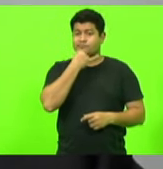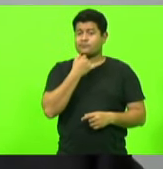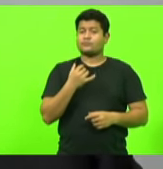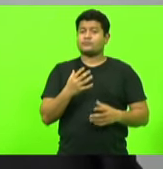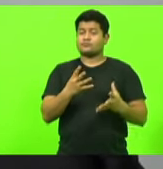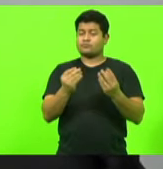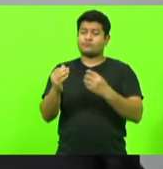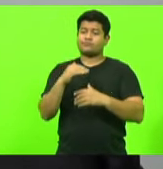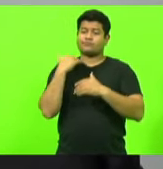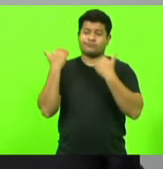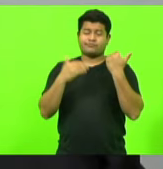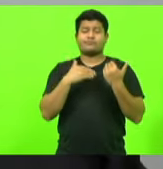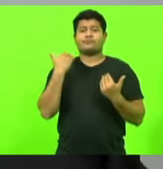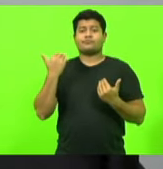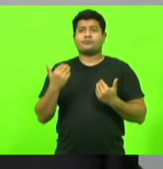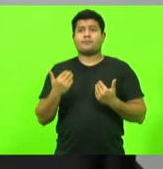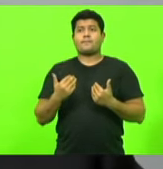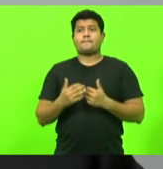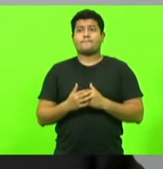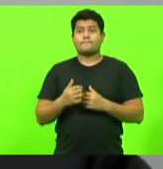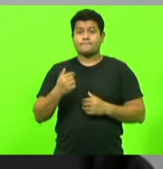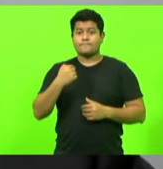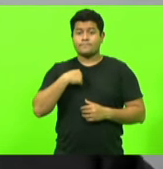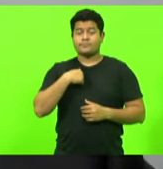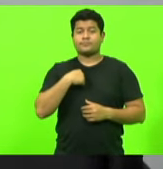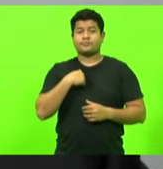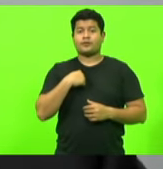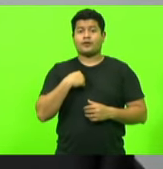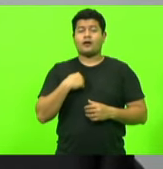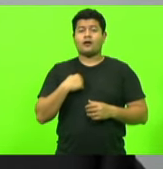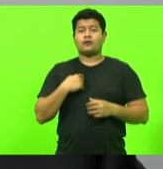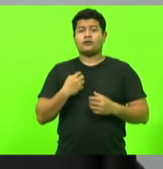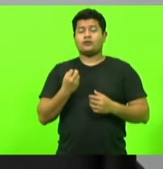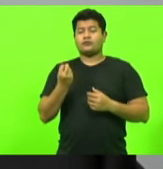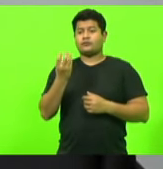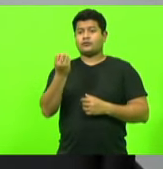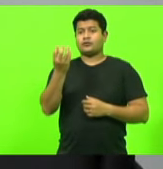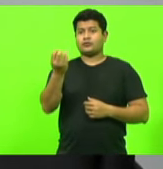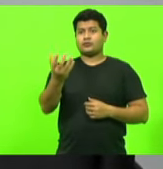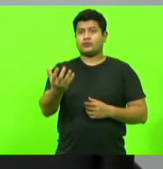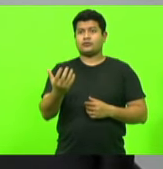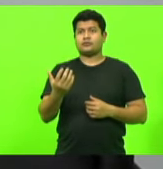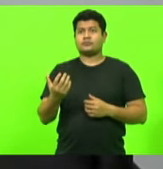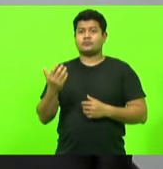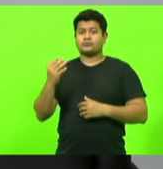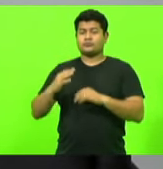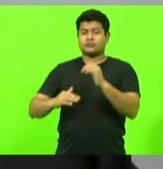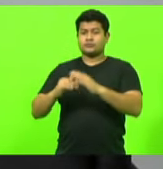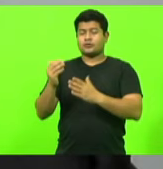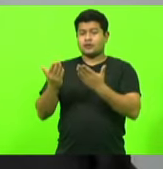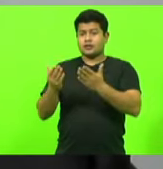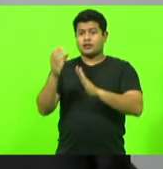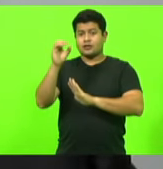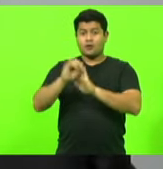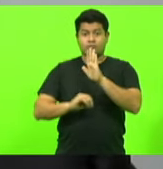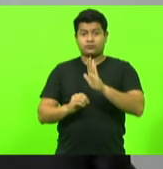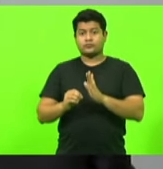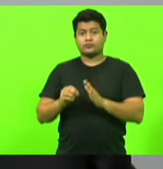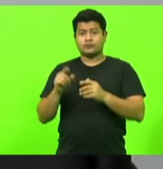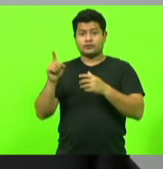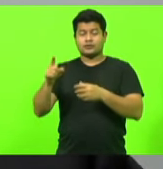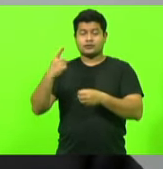são ceifadas. Eu estava em trânsito para uma atividade oficial lá na cidade de